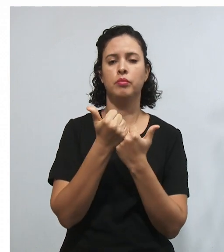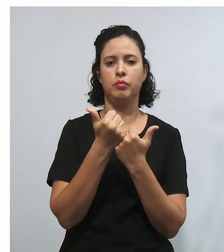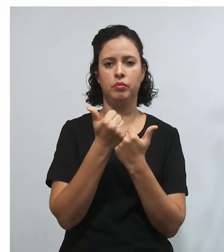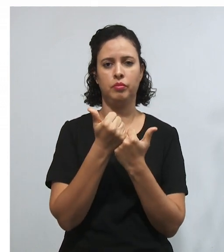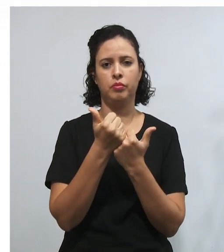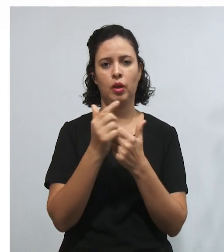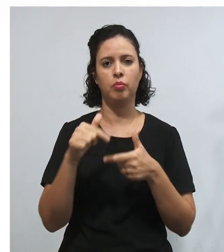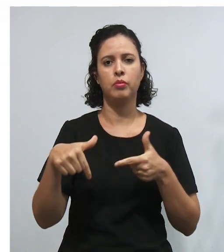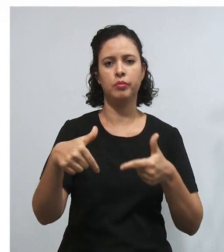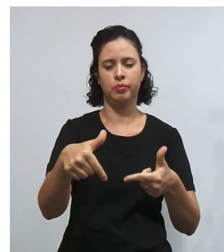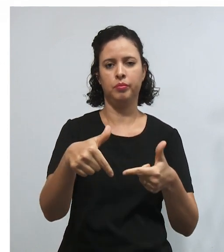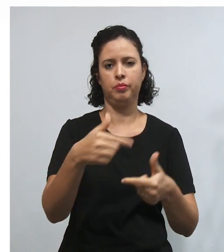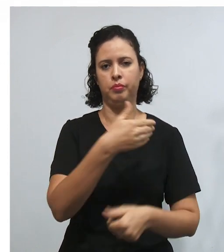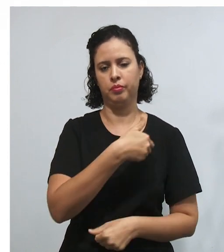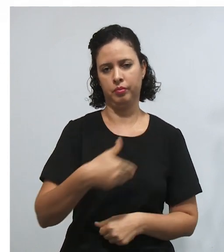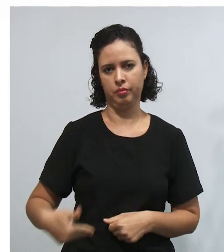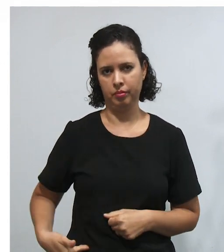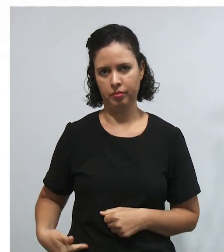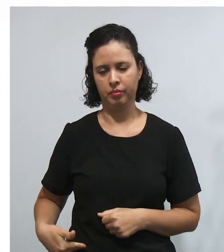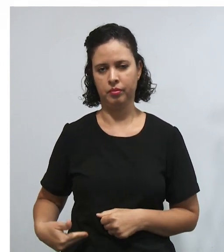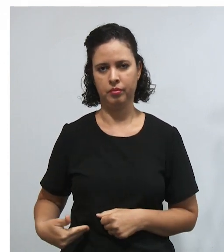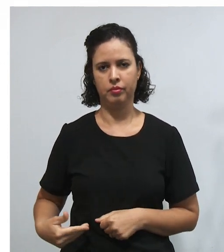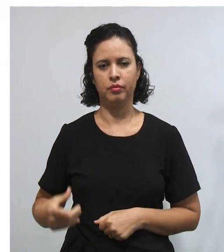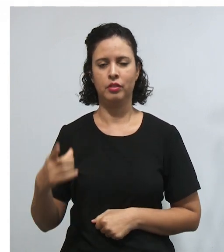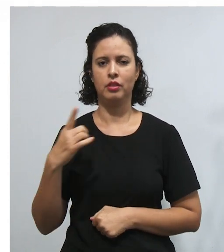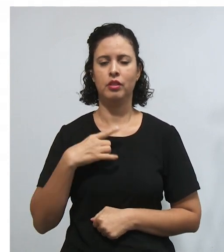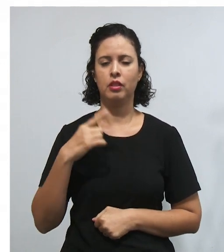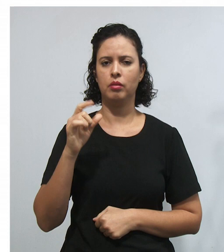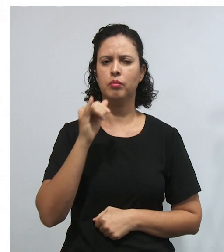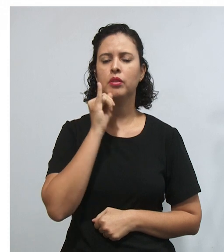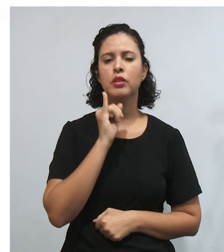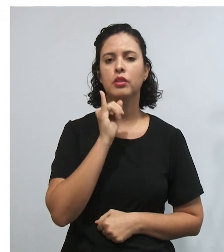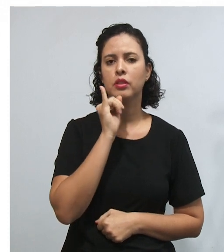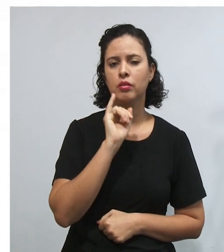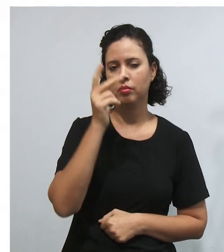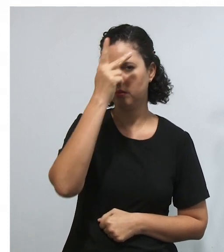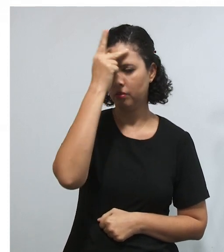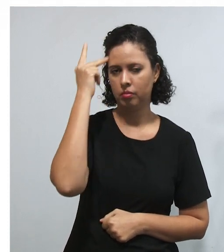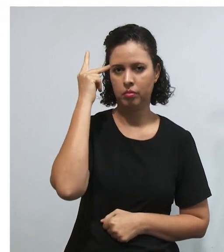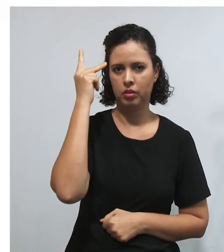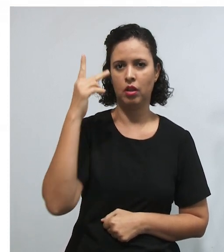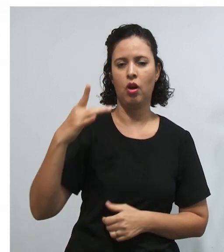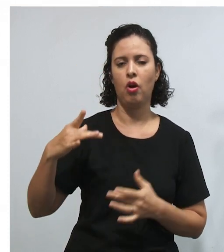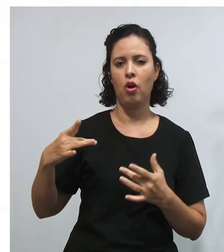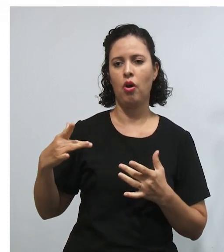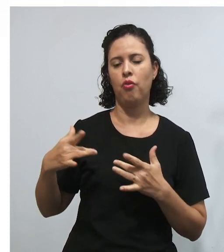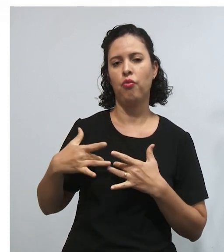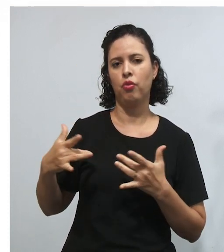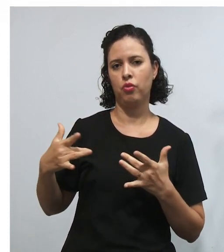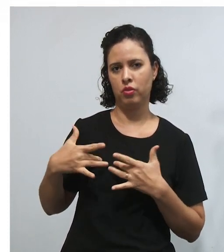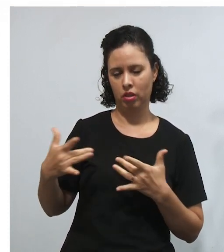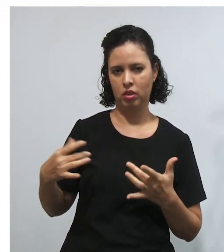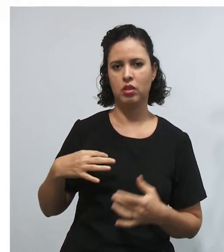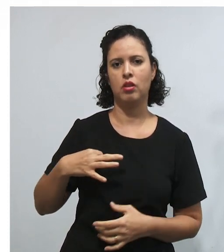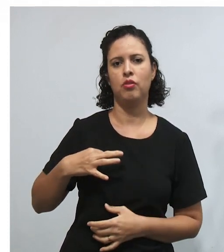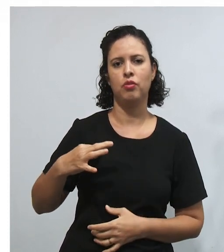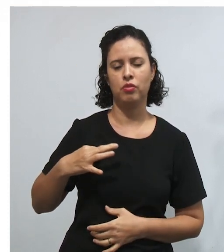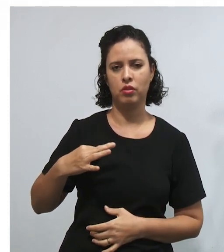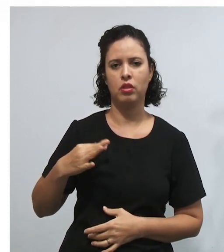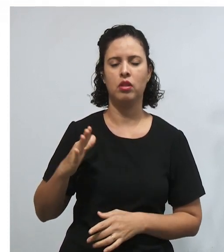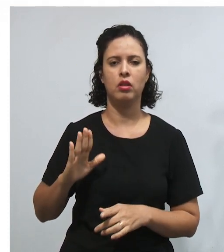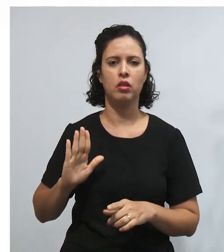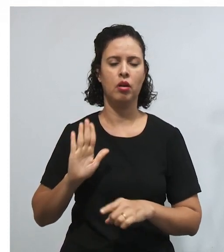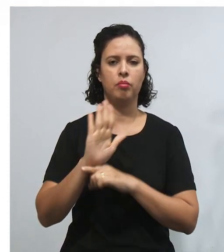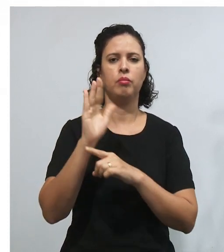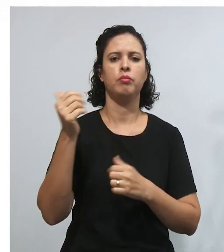com o poder público, tá? A gente vê aí até, por exemplo, pessoas voluntárias que estão em colaboração com o poder